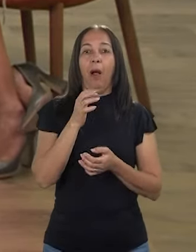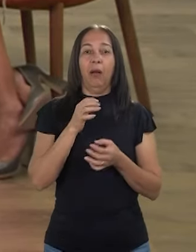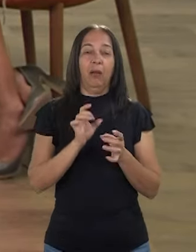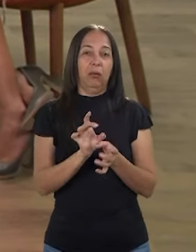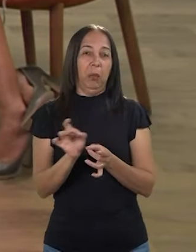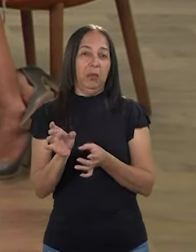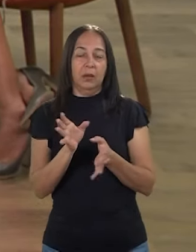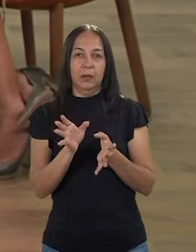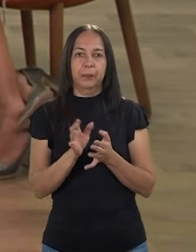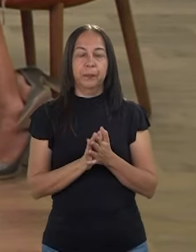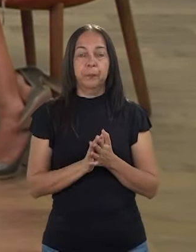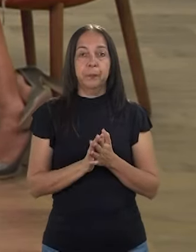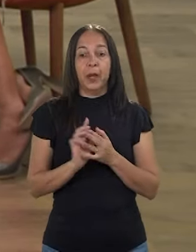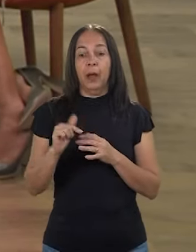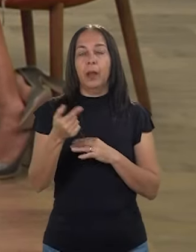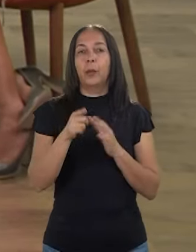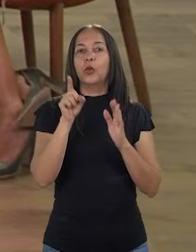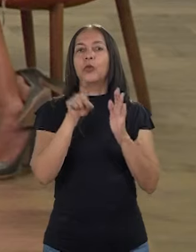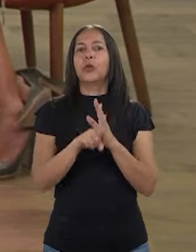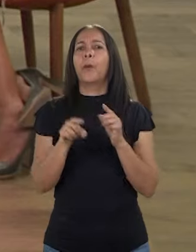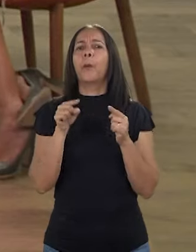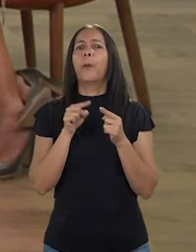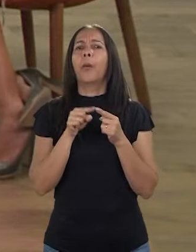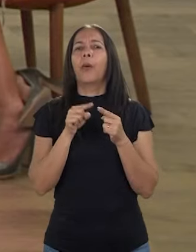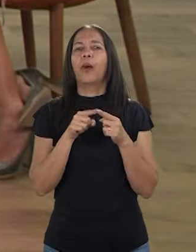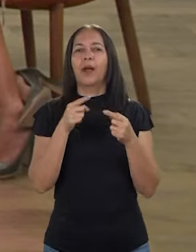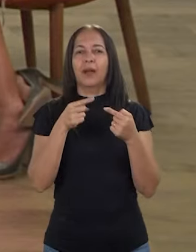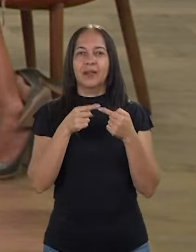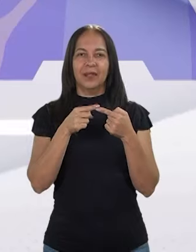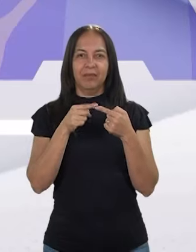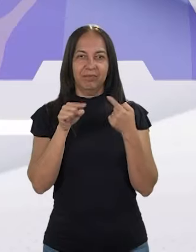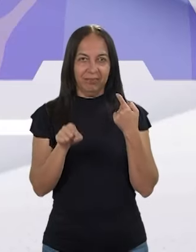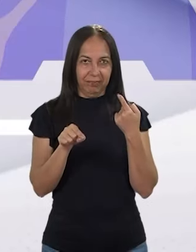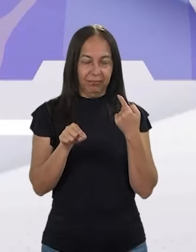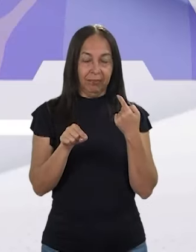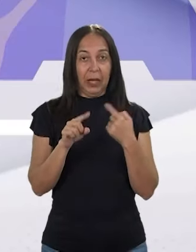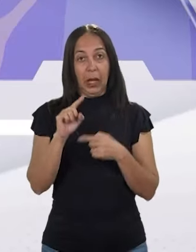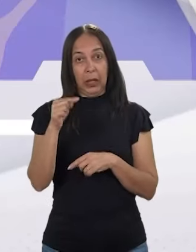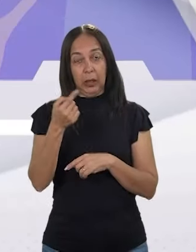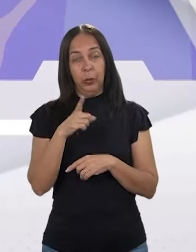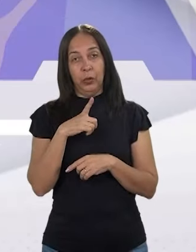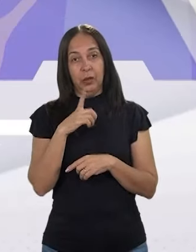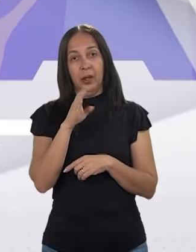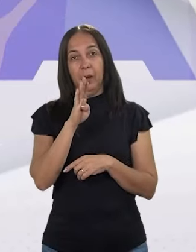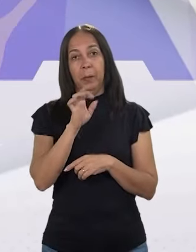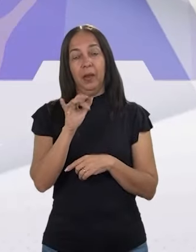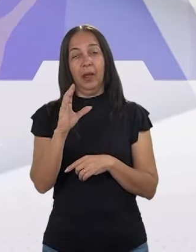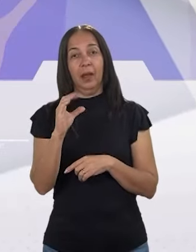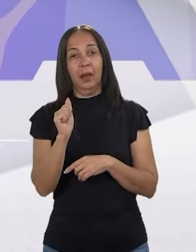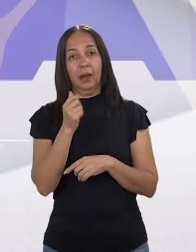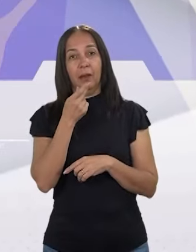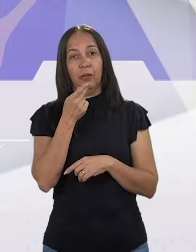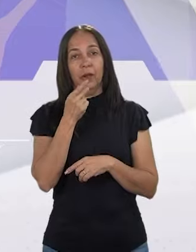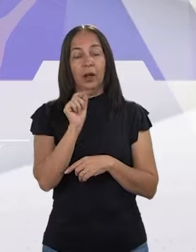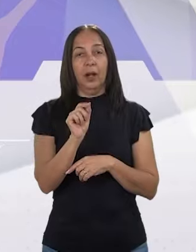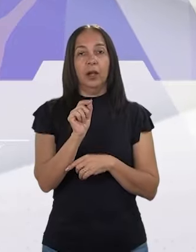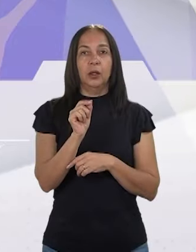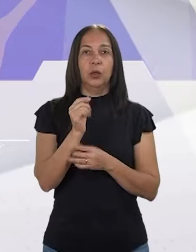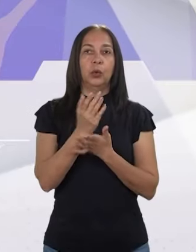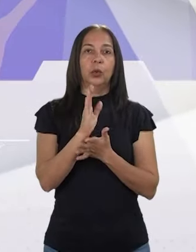nesse sentido e no próximo bloco eu já vou lhe perguntar por tem essa discordância próximo bloco A gente volta com a matéria de Bianca Santos retratando